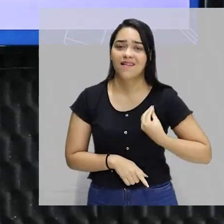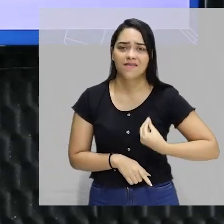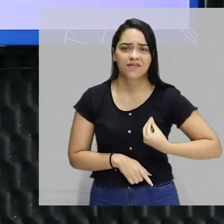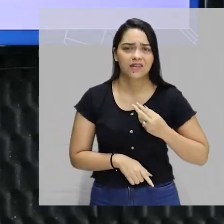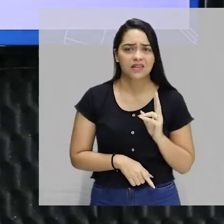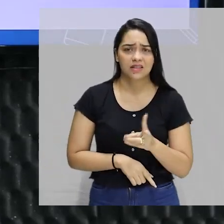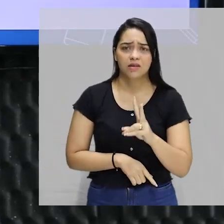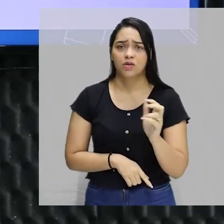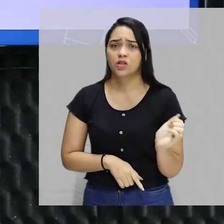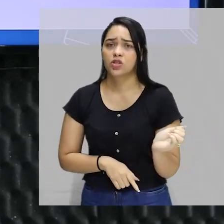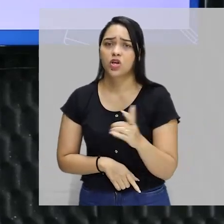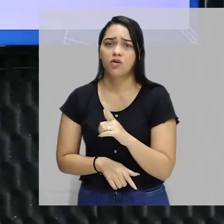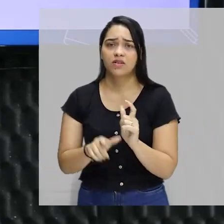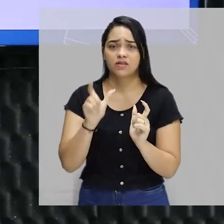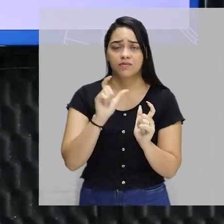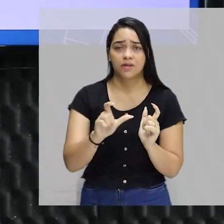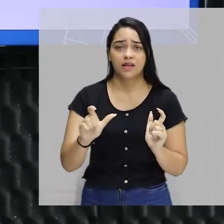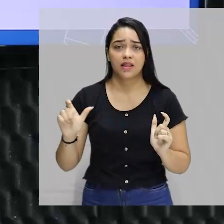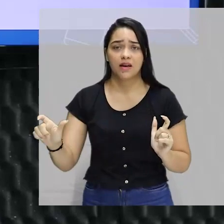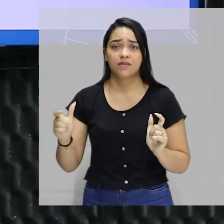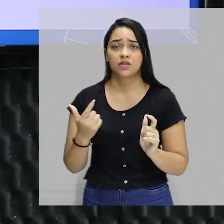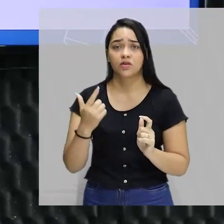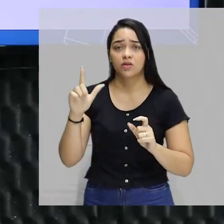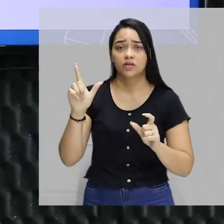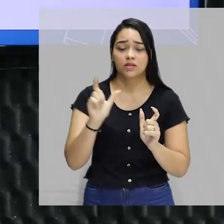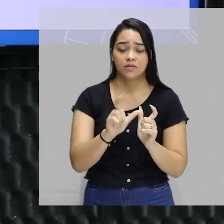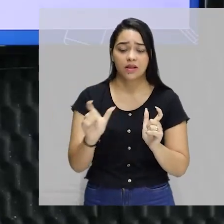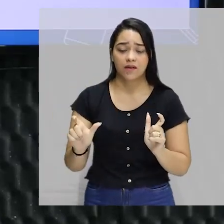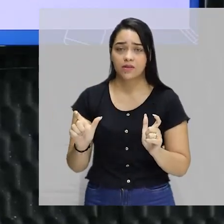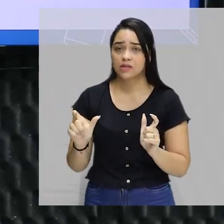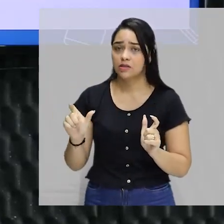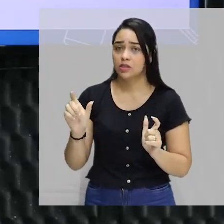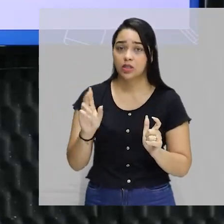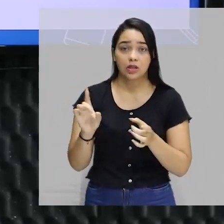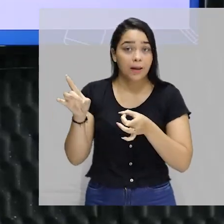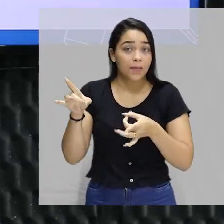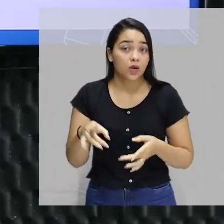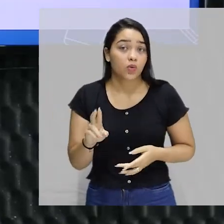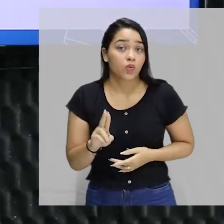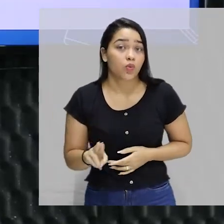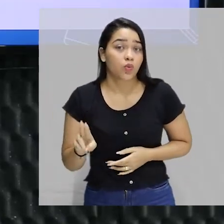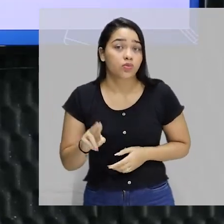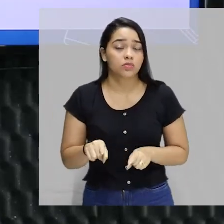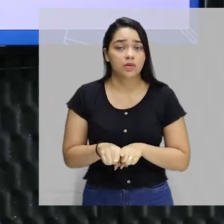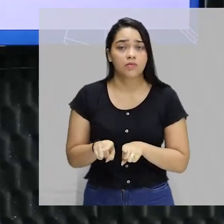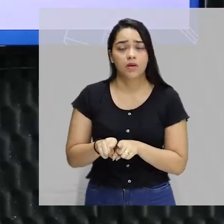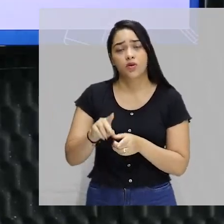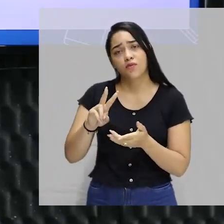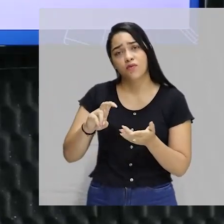inteiro surgem novas palavras e outras palavras deixam de ser utilizadas. E até mesmo